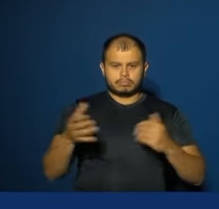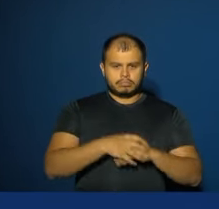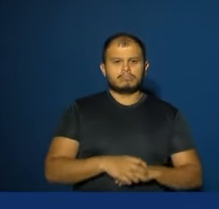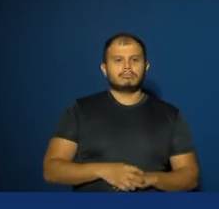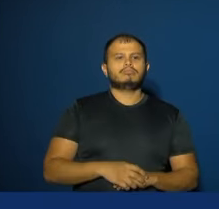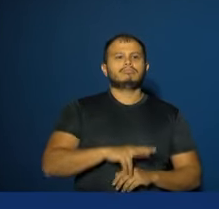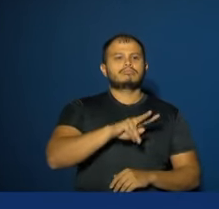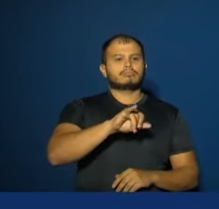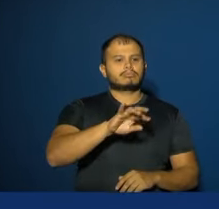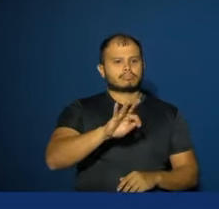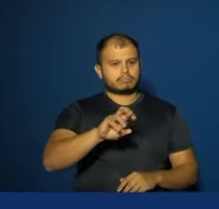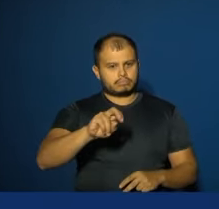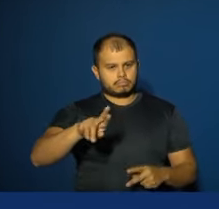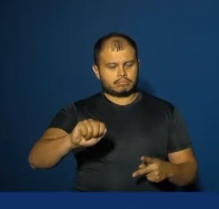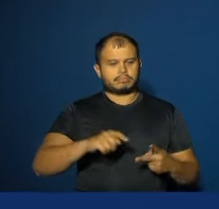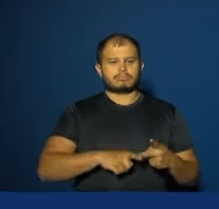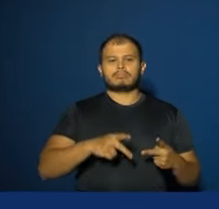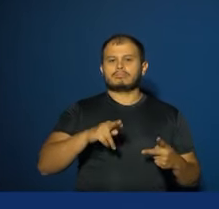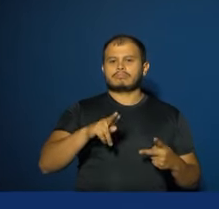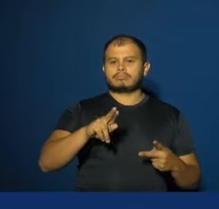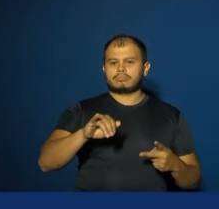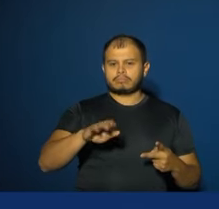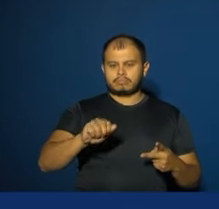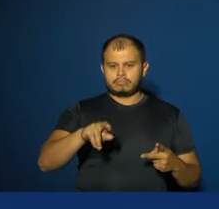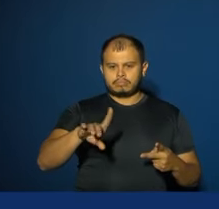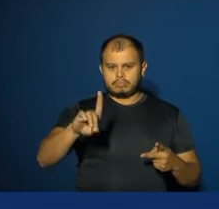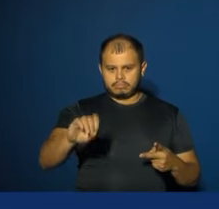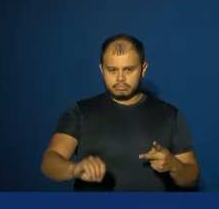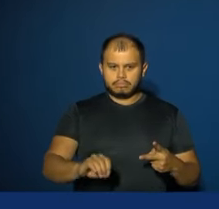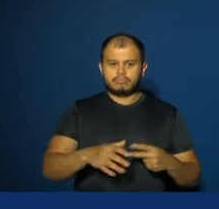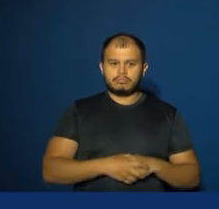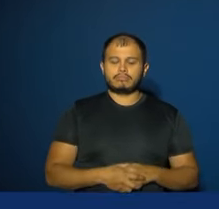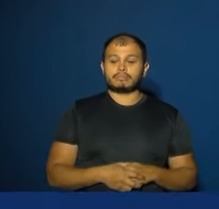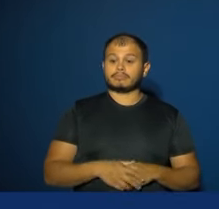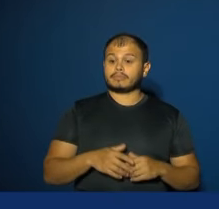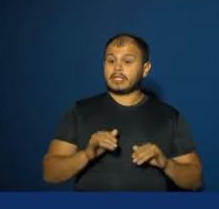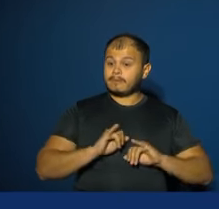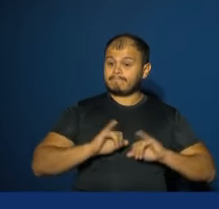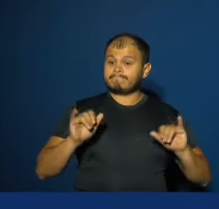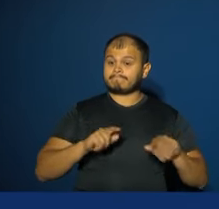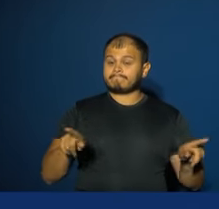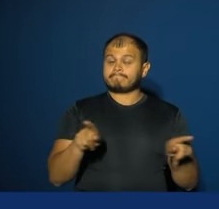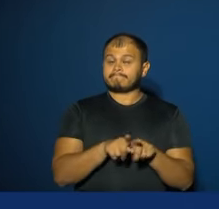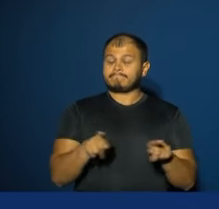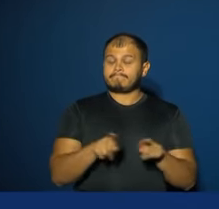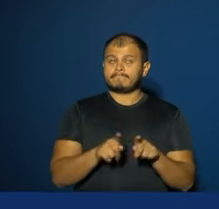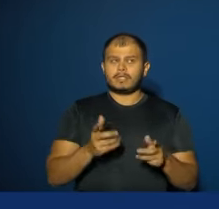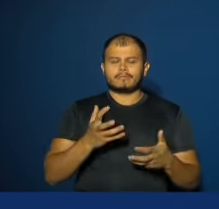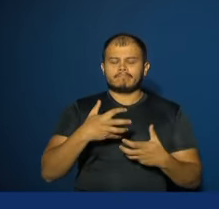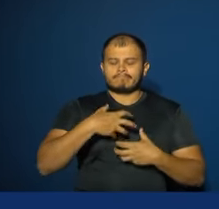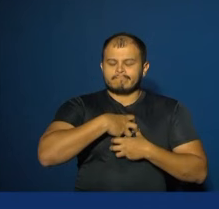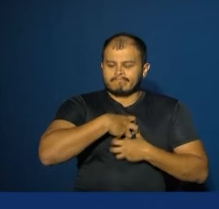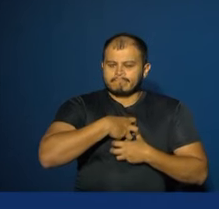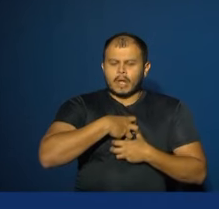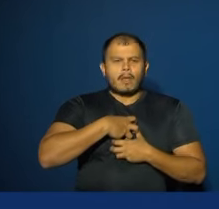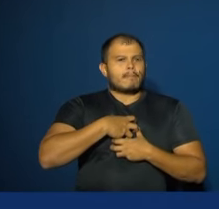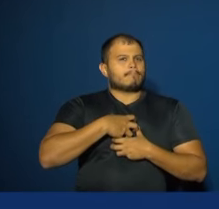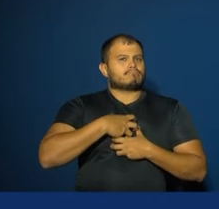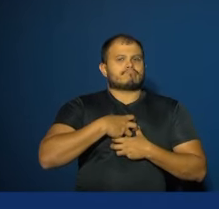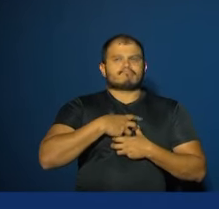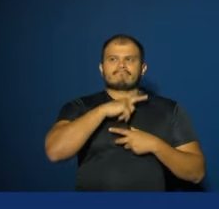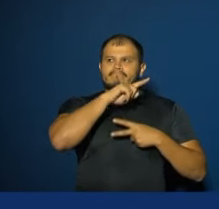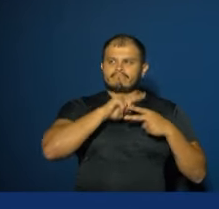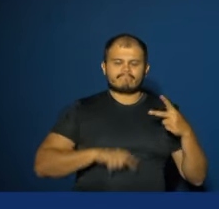Vitório, Ricardo, Augusto e Lino. E também dizer que eu me sinto duplamente